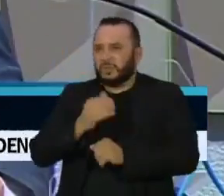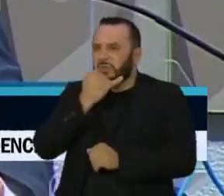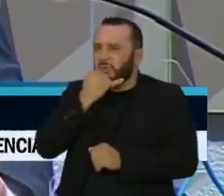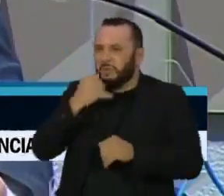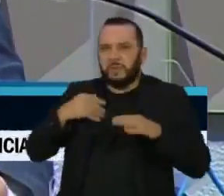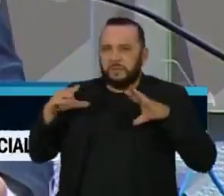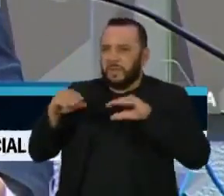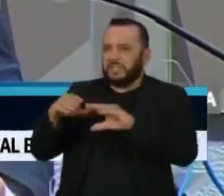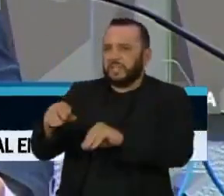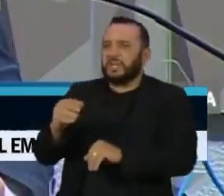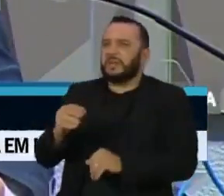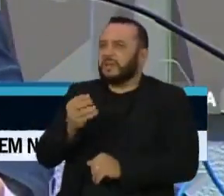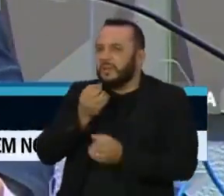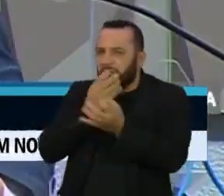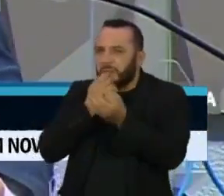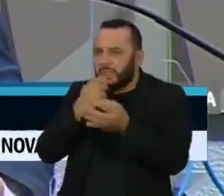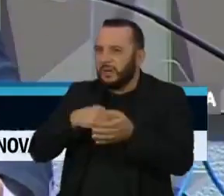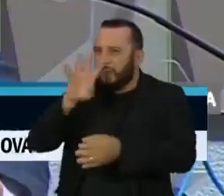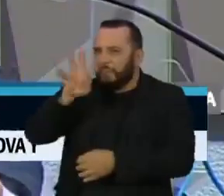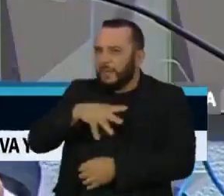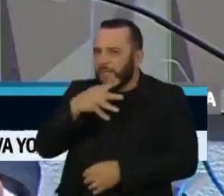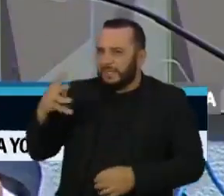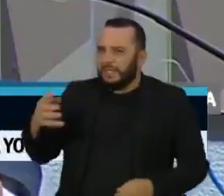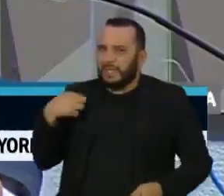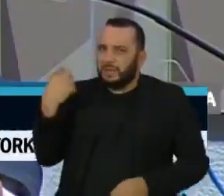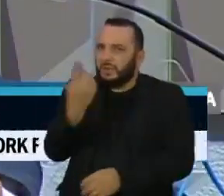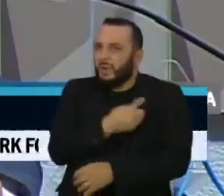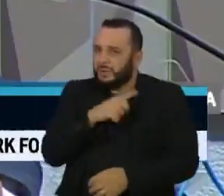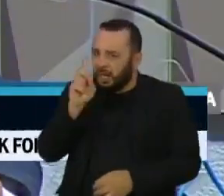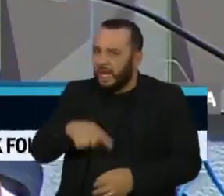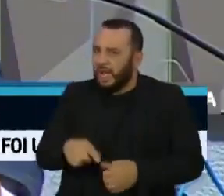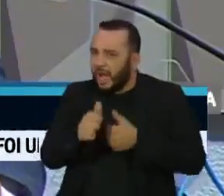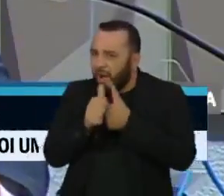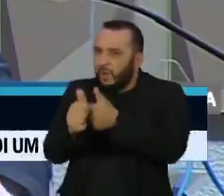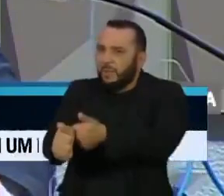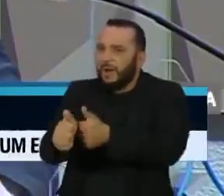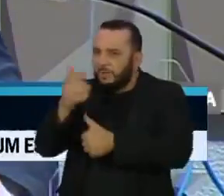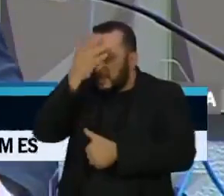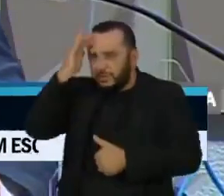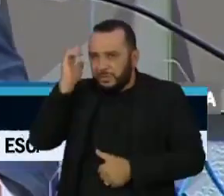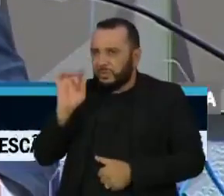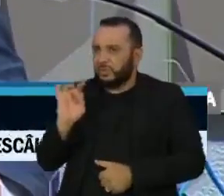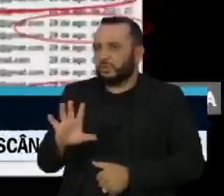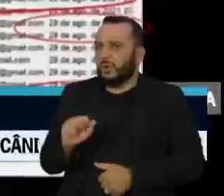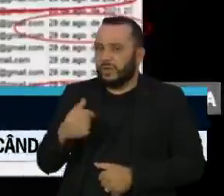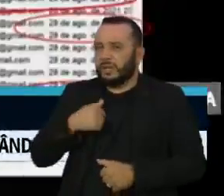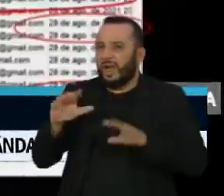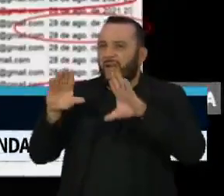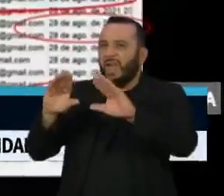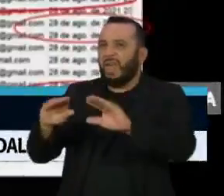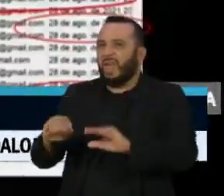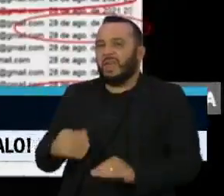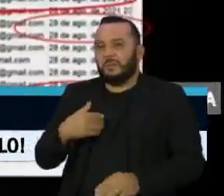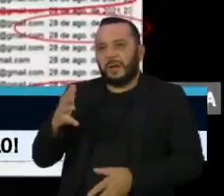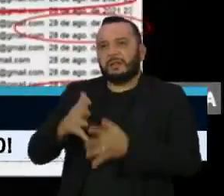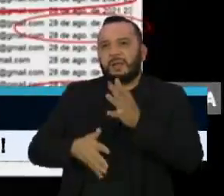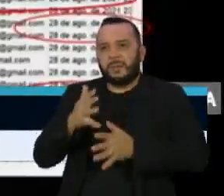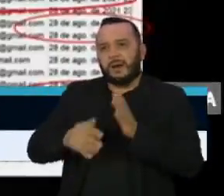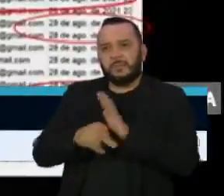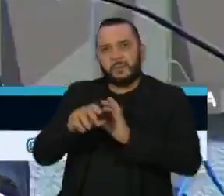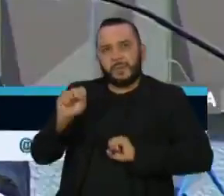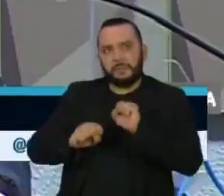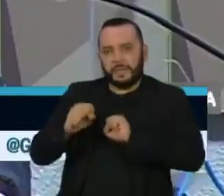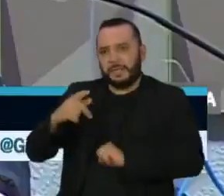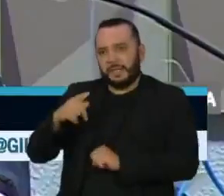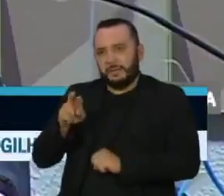dados de uma planilha interna, que era uma planilha de acompanhamento de pacientes, para tentar comprometer a operadora.